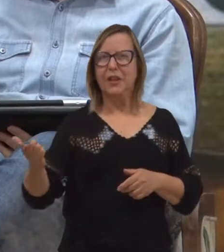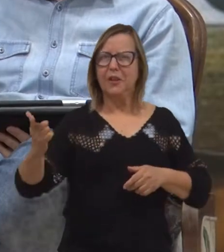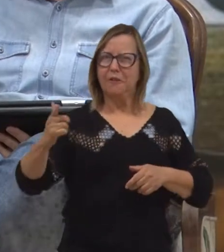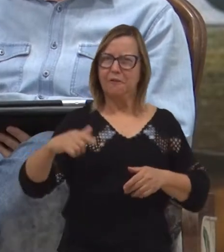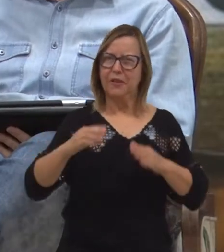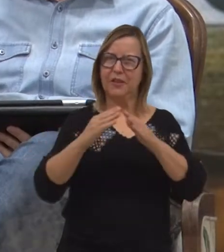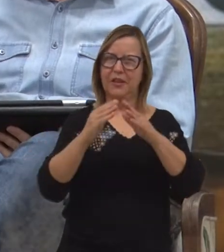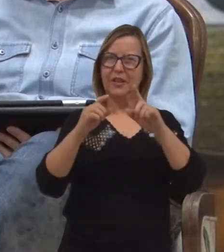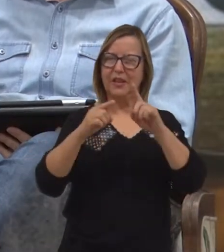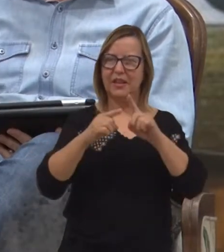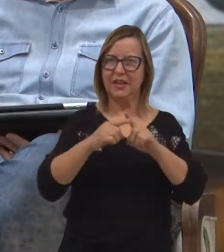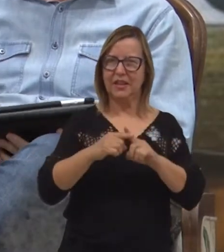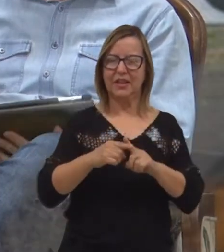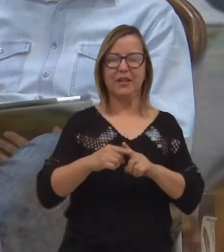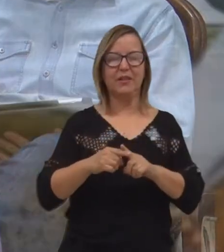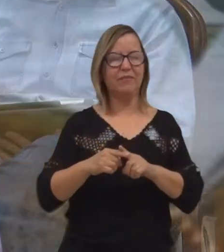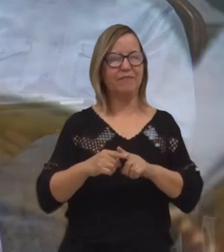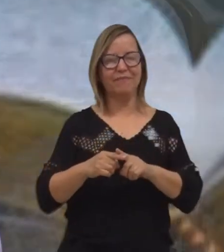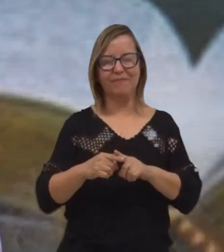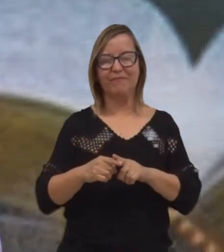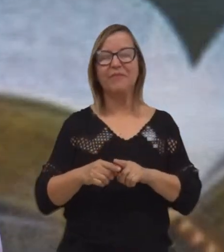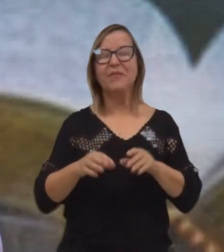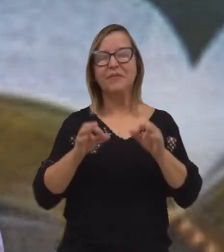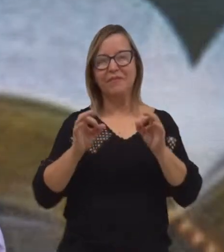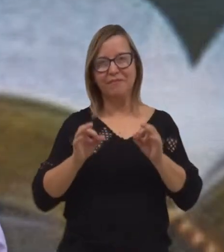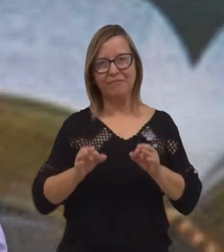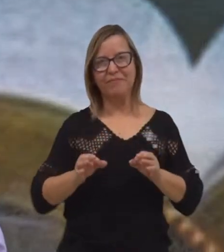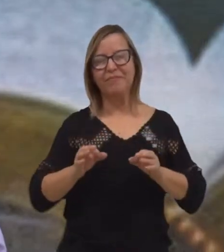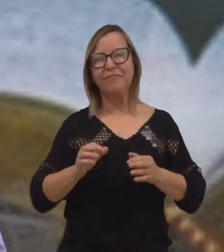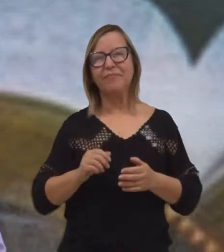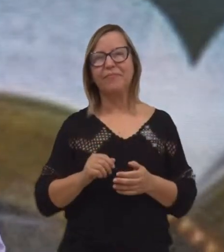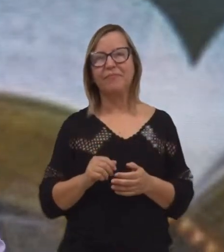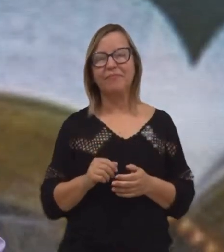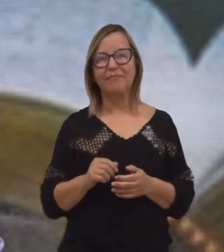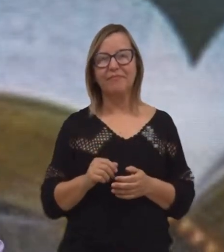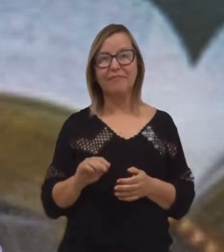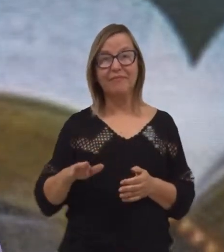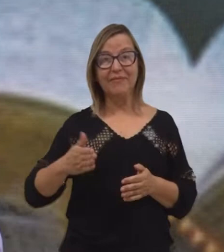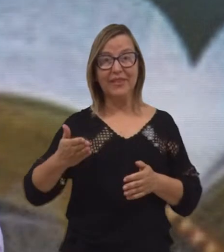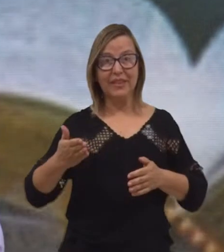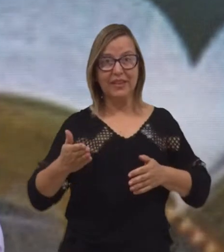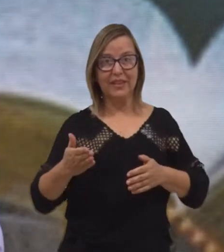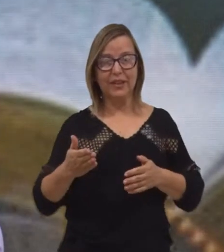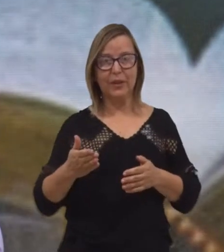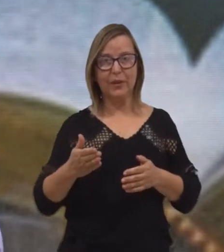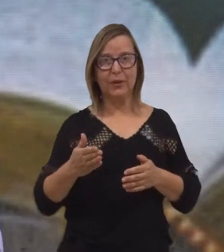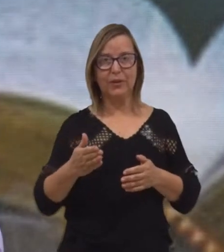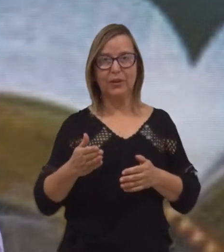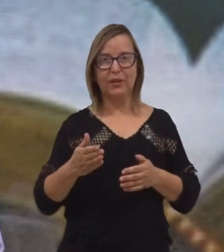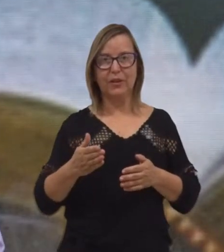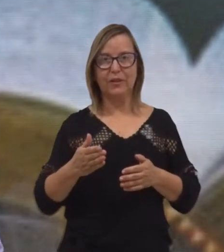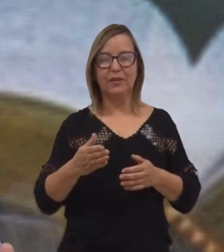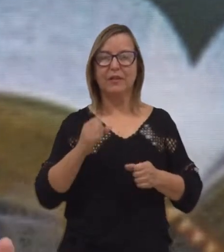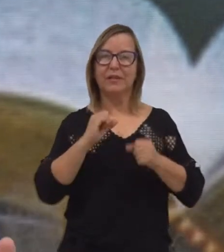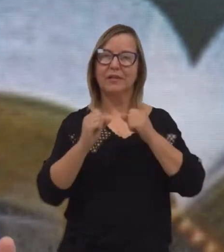fixa aqui da igreja em si, né? Exatamente. E aí você vê que no Salmo